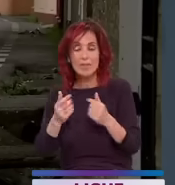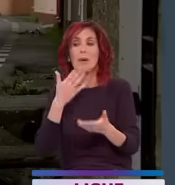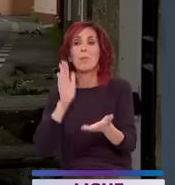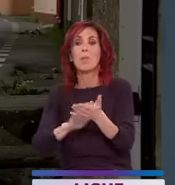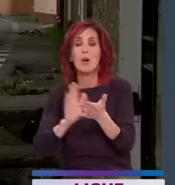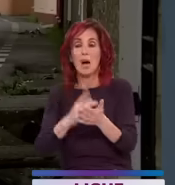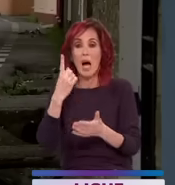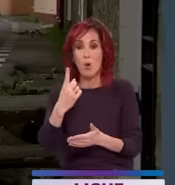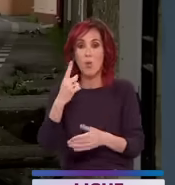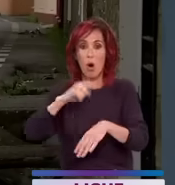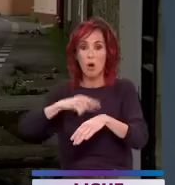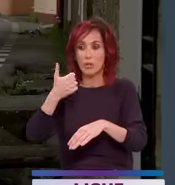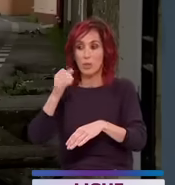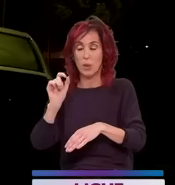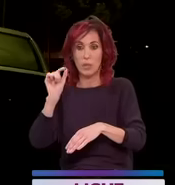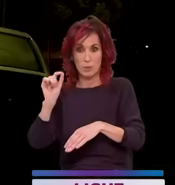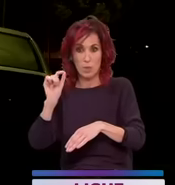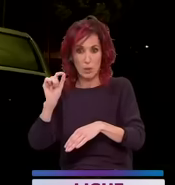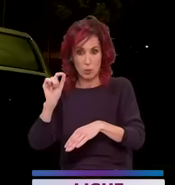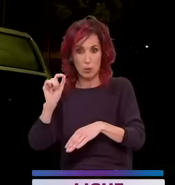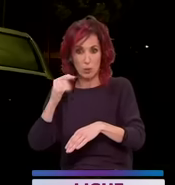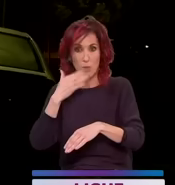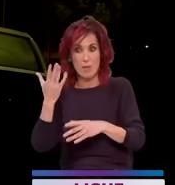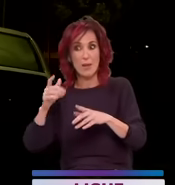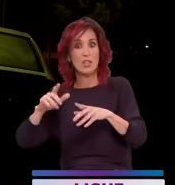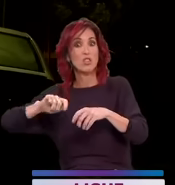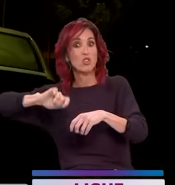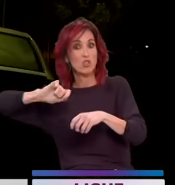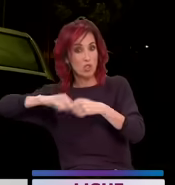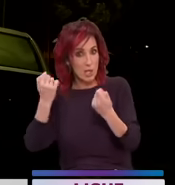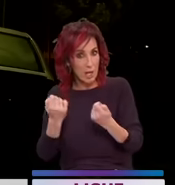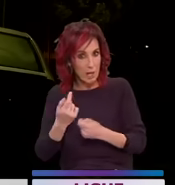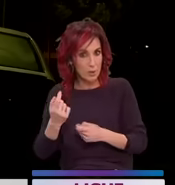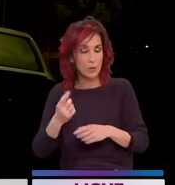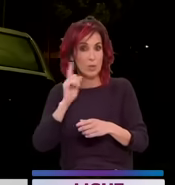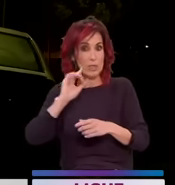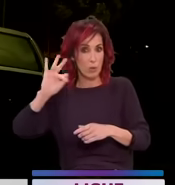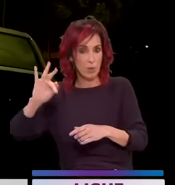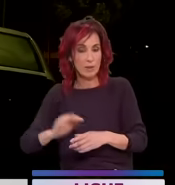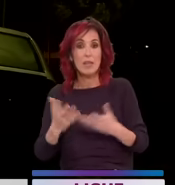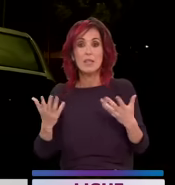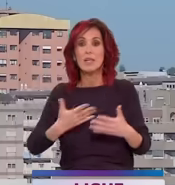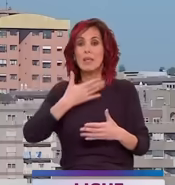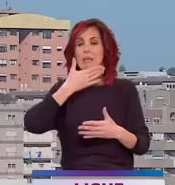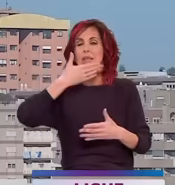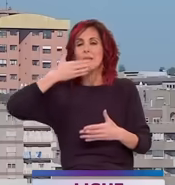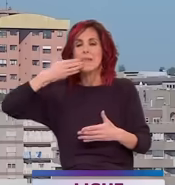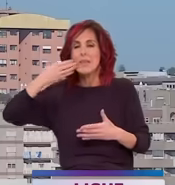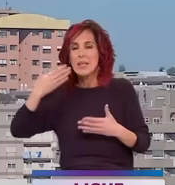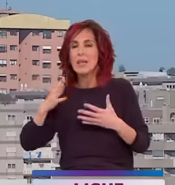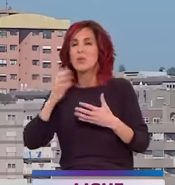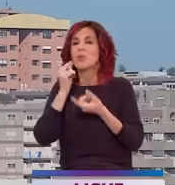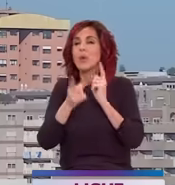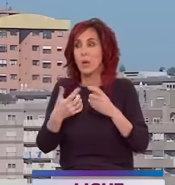à 1h50, já de dia 4. O que aconteceu durante toda a madrugada é a grande dúvida. Na